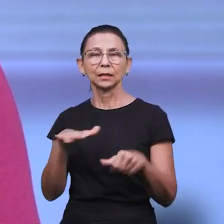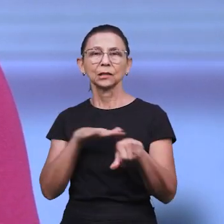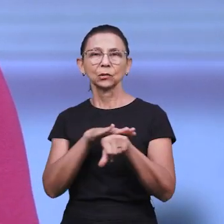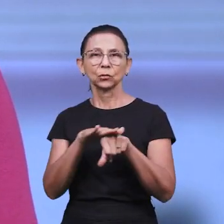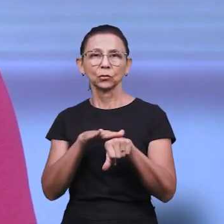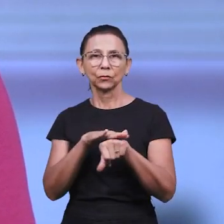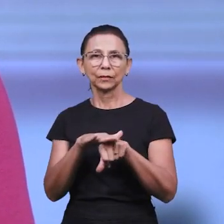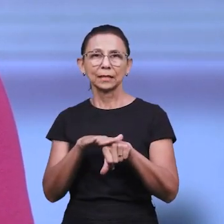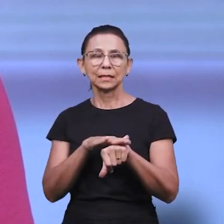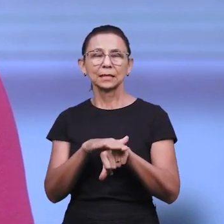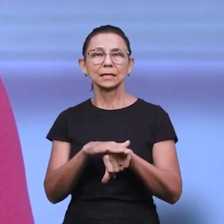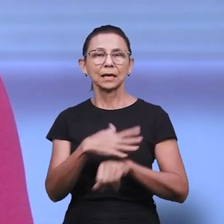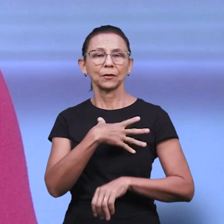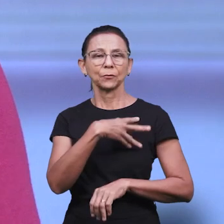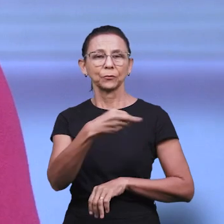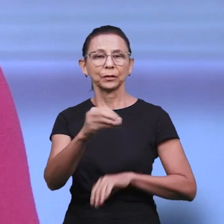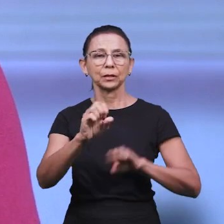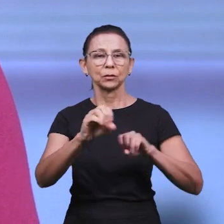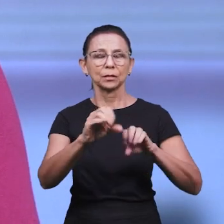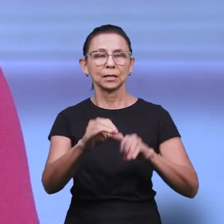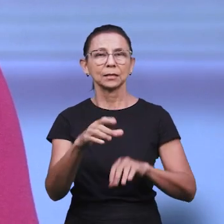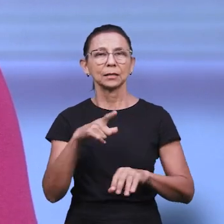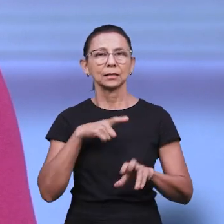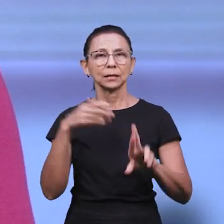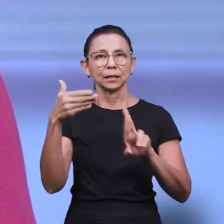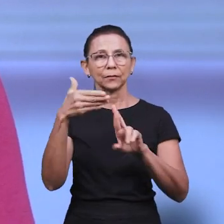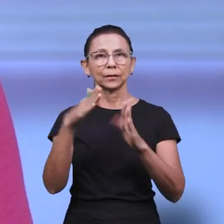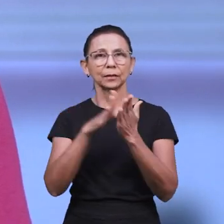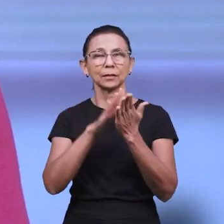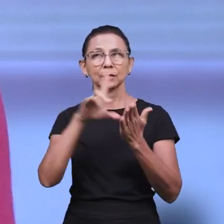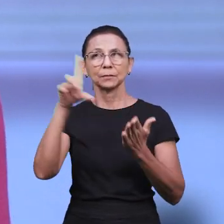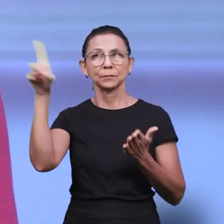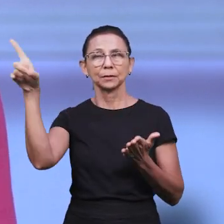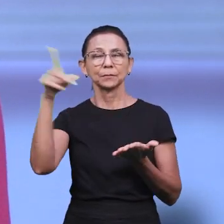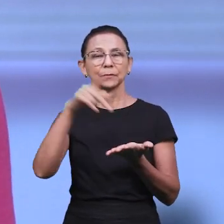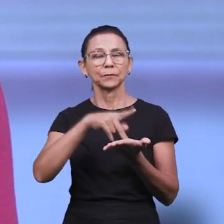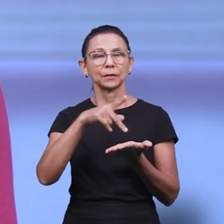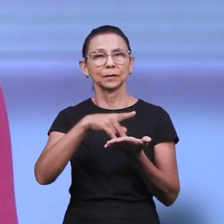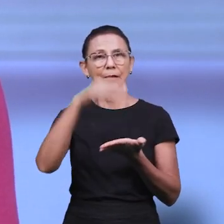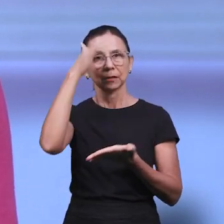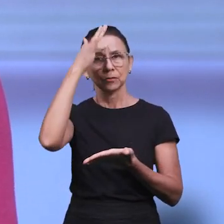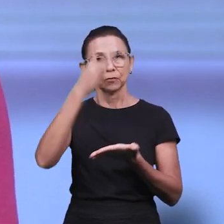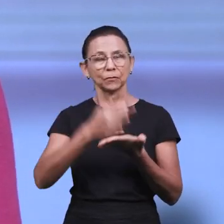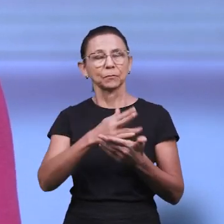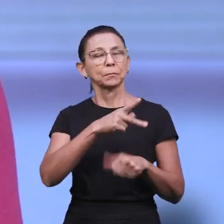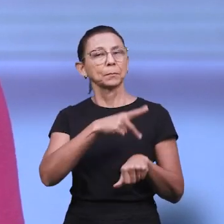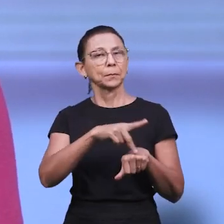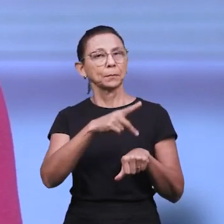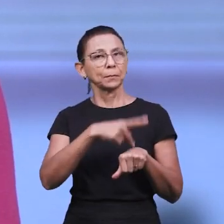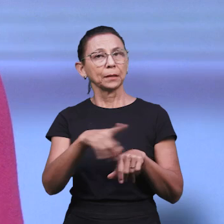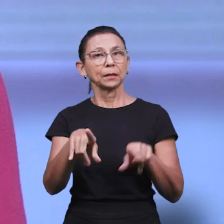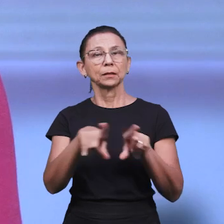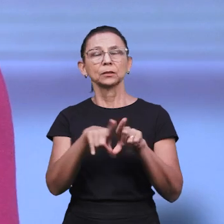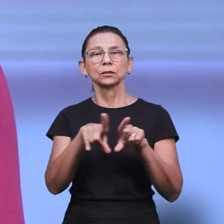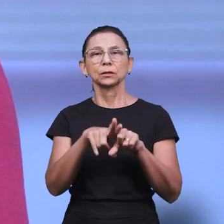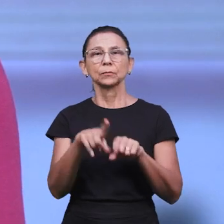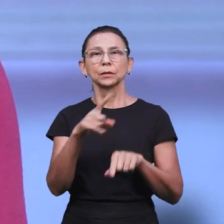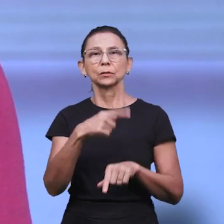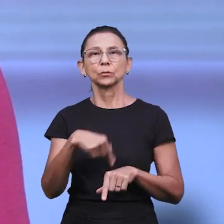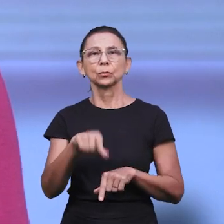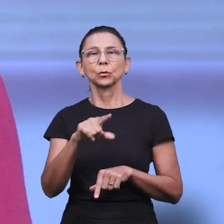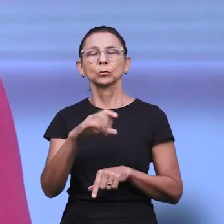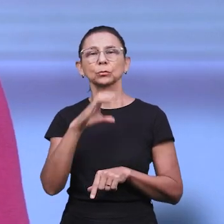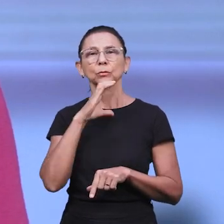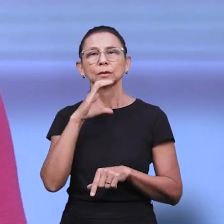sobre a educação de nossos filhos, tendo a Bíblia como a nossa referência de verdade, fé e prática, bem como